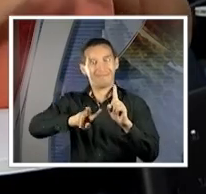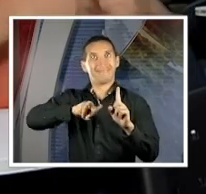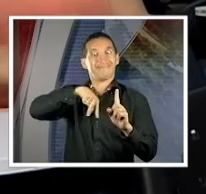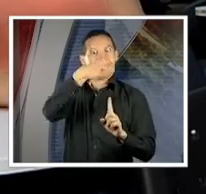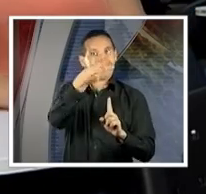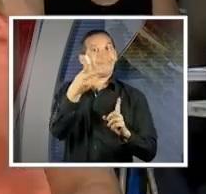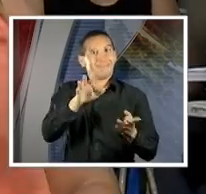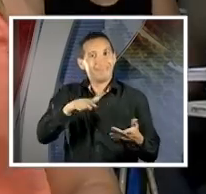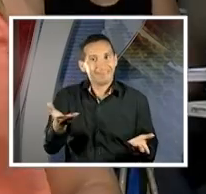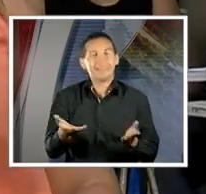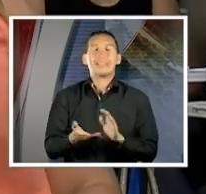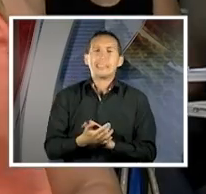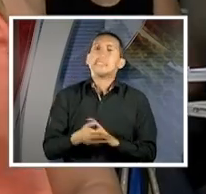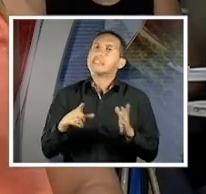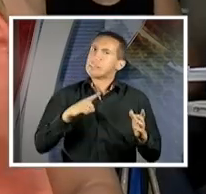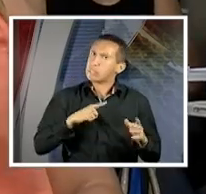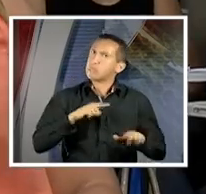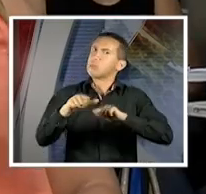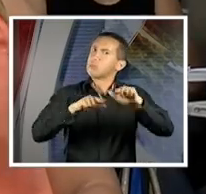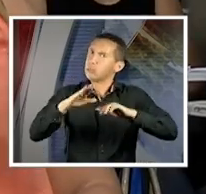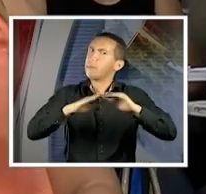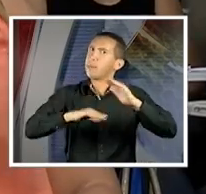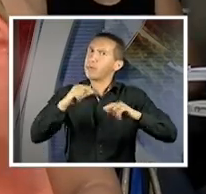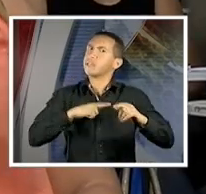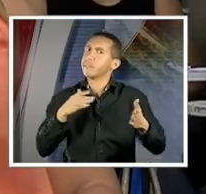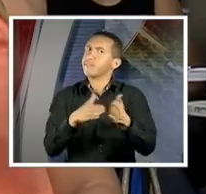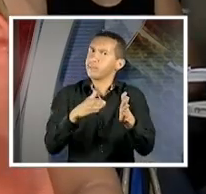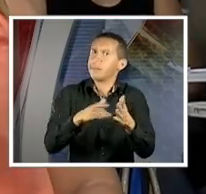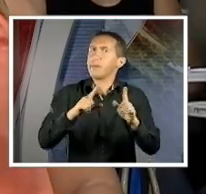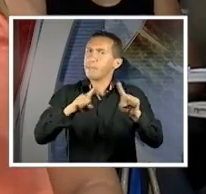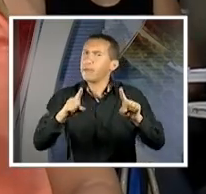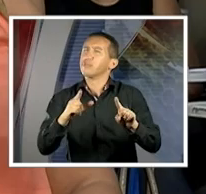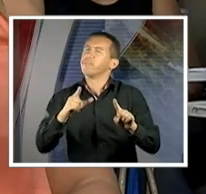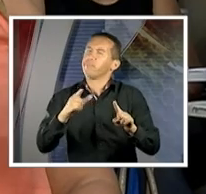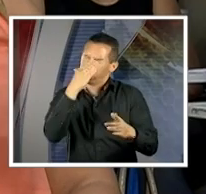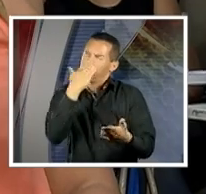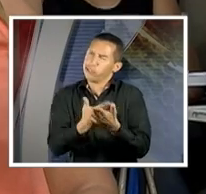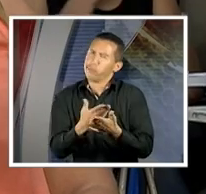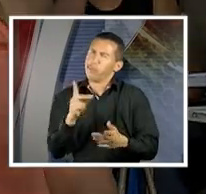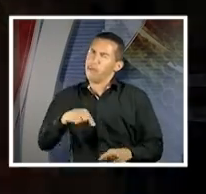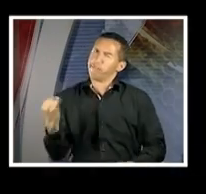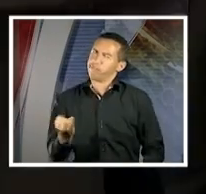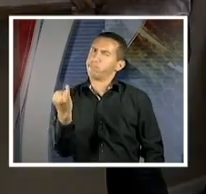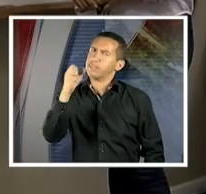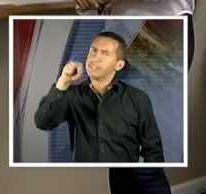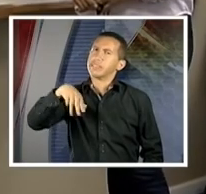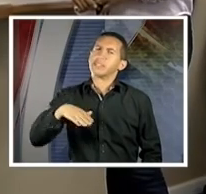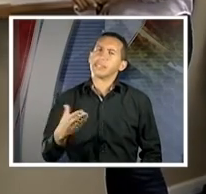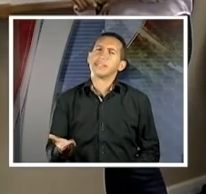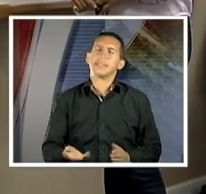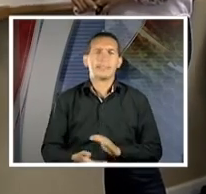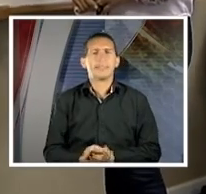mercado muito difícil, que tem muitas barreiras ainda a serem conquistadas, né? Mas que eu acredito que vale a pena.